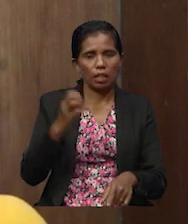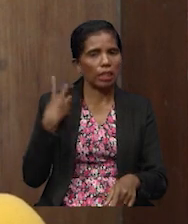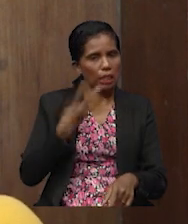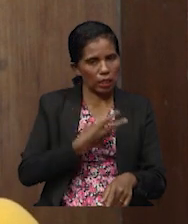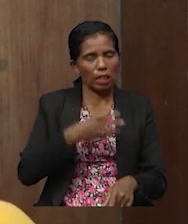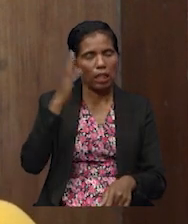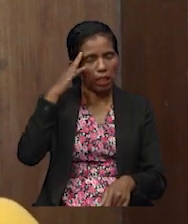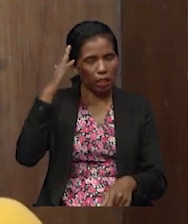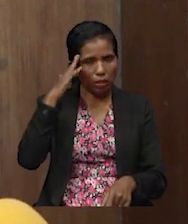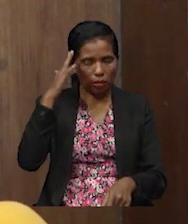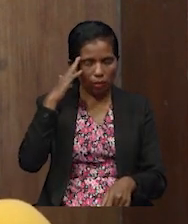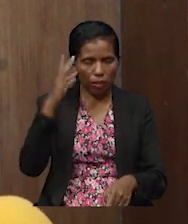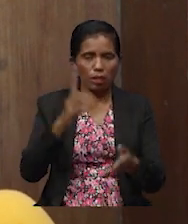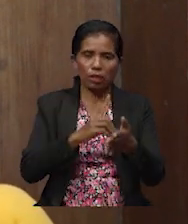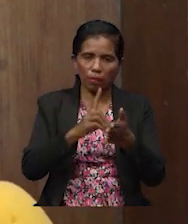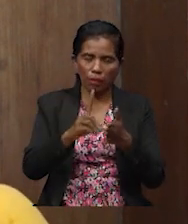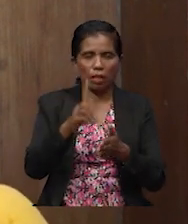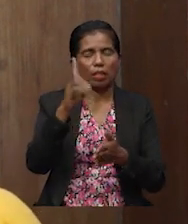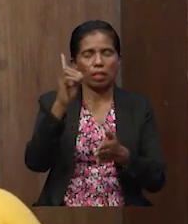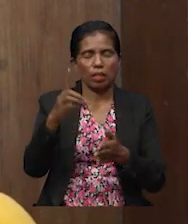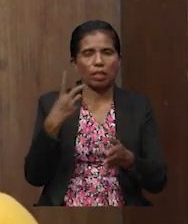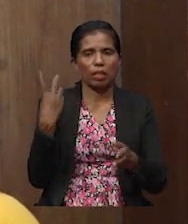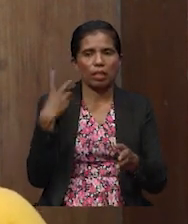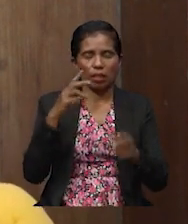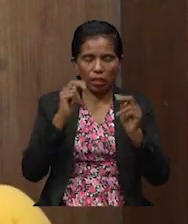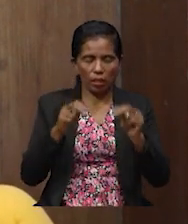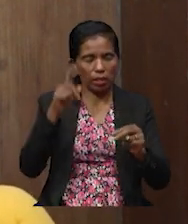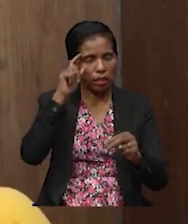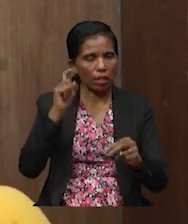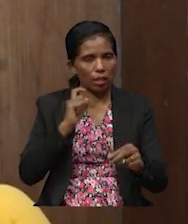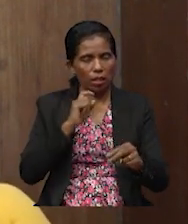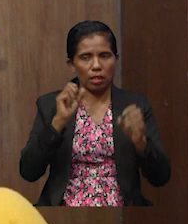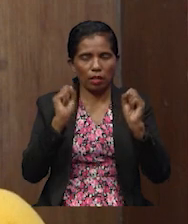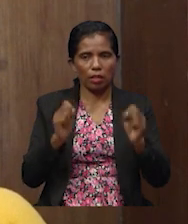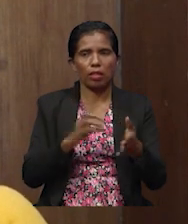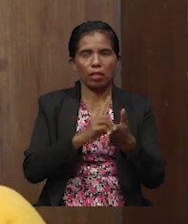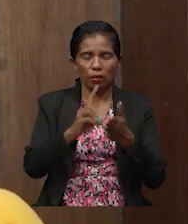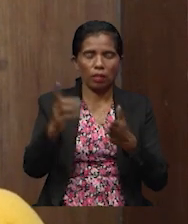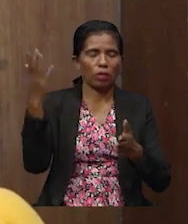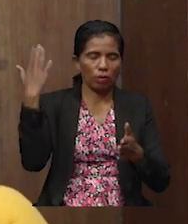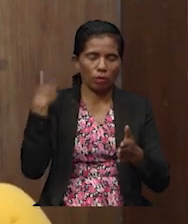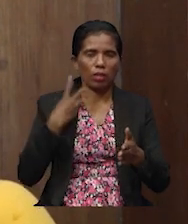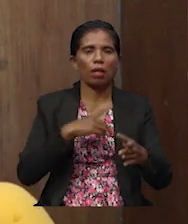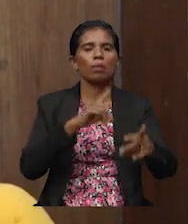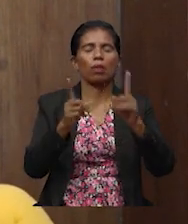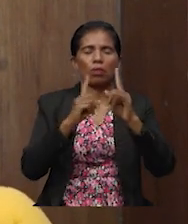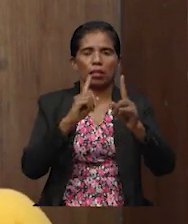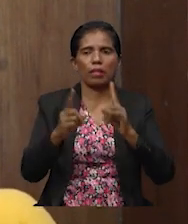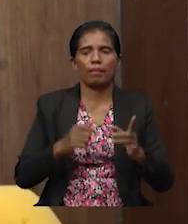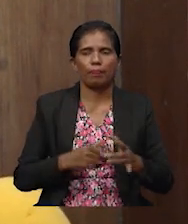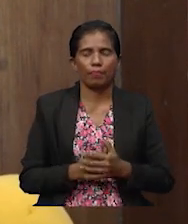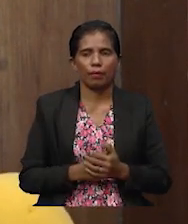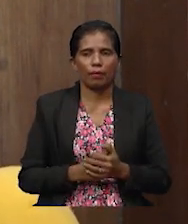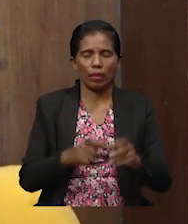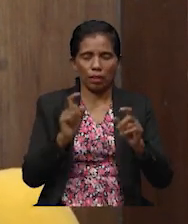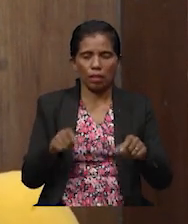Santa, né? Tem que haver de dia que mal bota na Rásic, Semana de Luvatio na Amiculia, dia